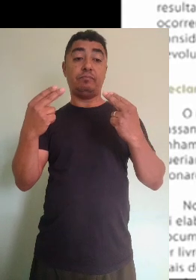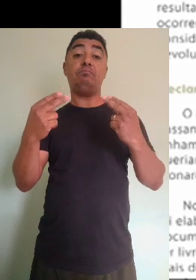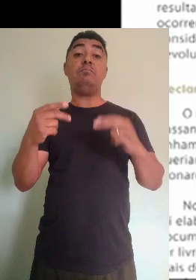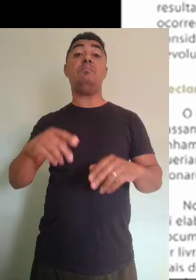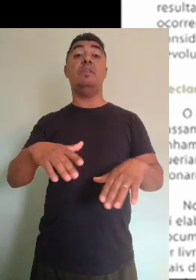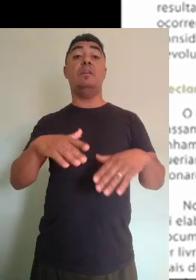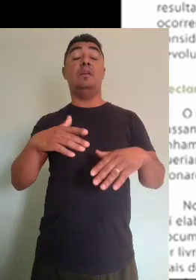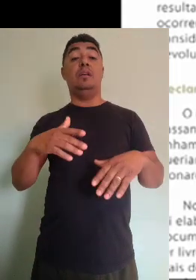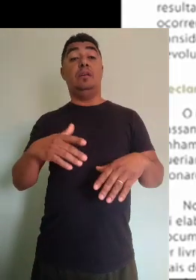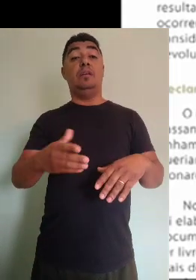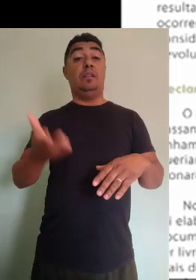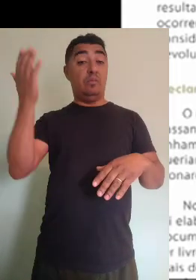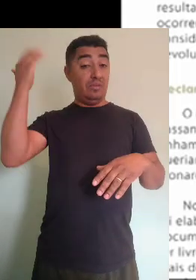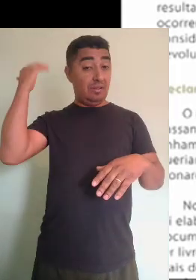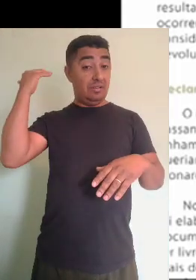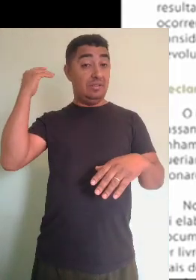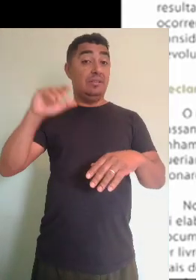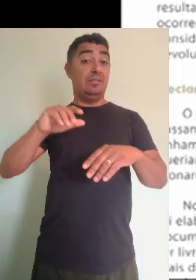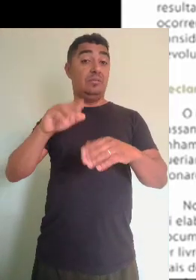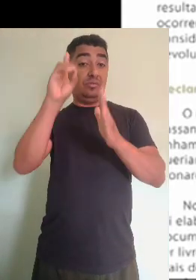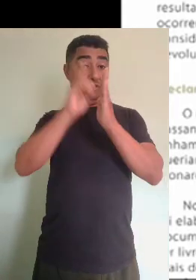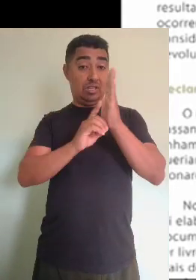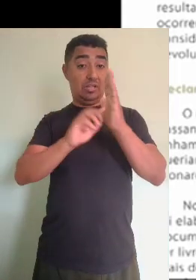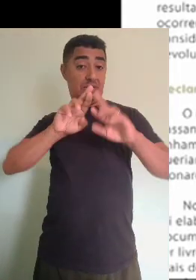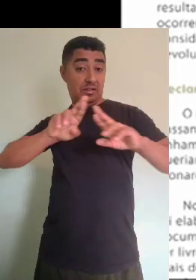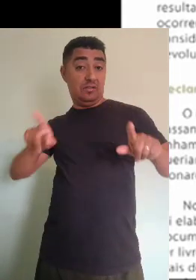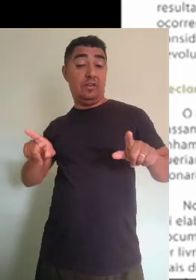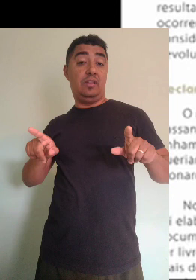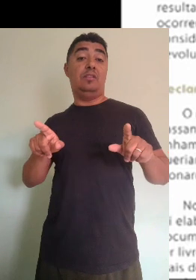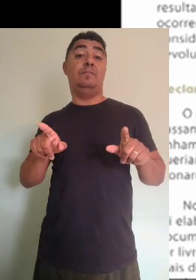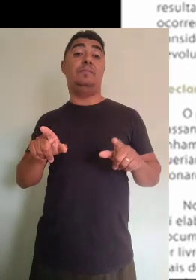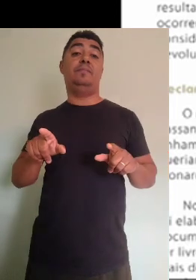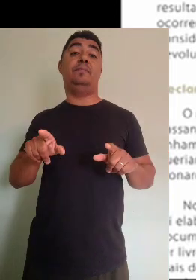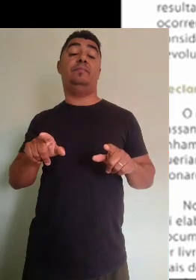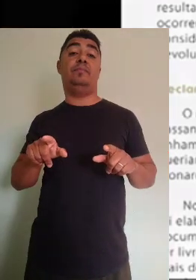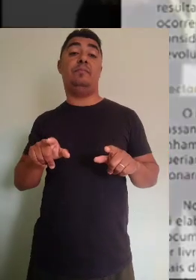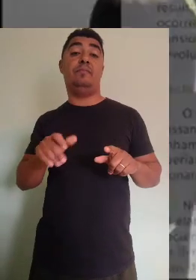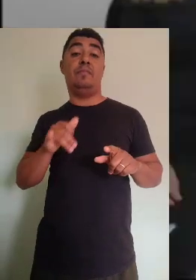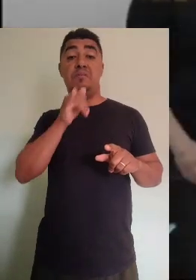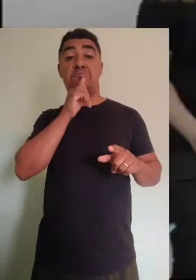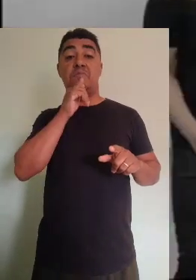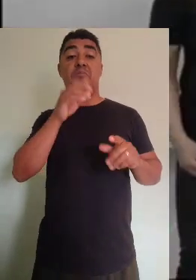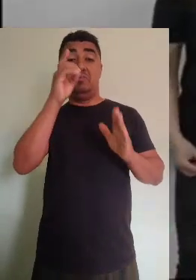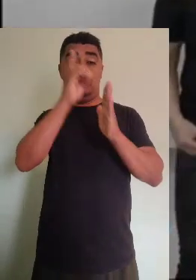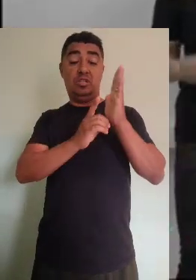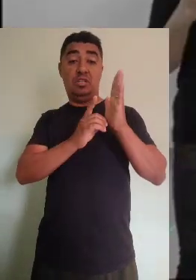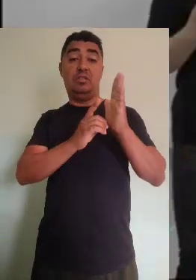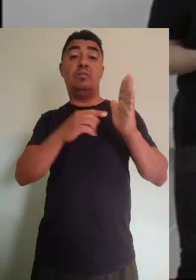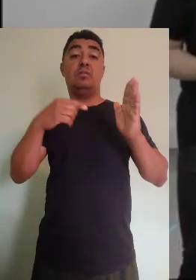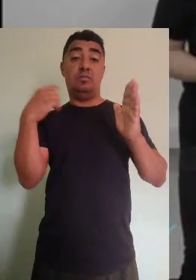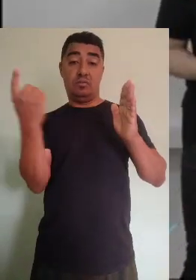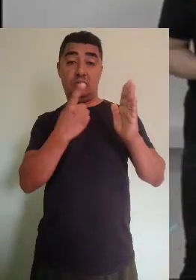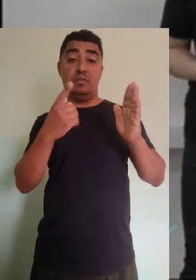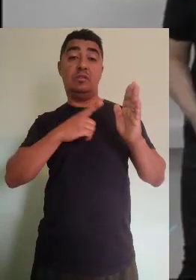nem sempre foi assim. Tá? Então, todos os direitos que a gente tem hoje, eles